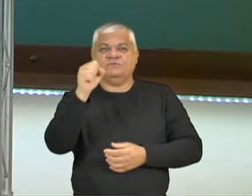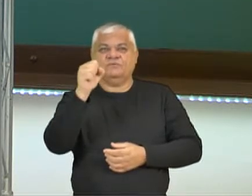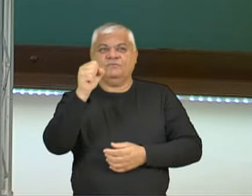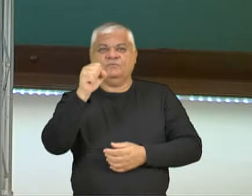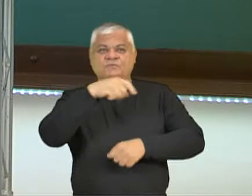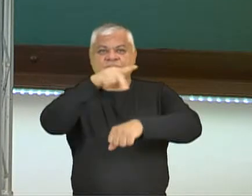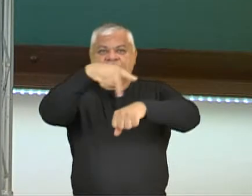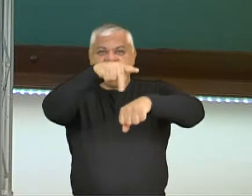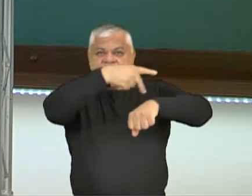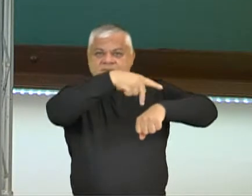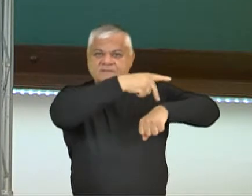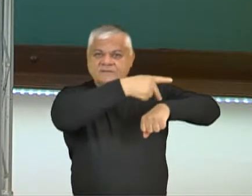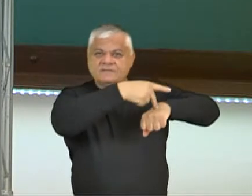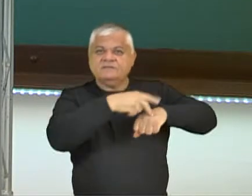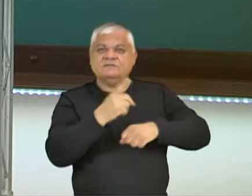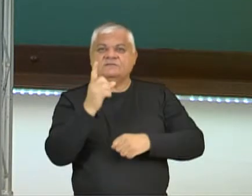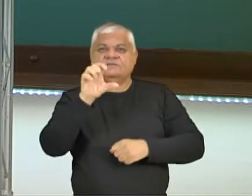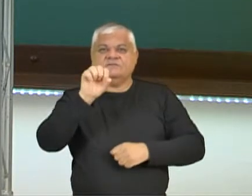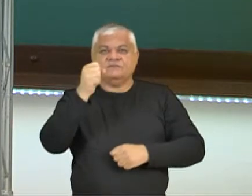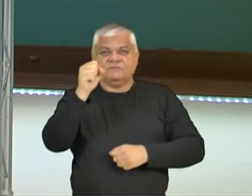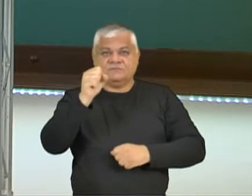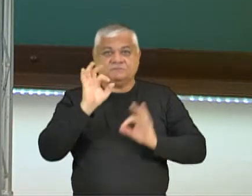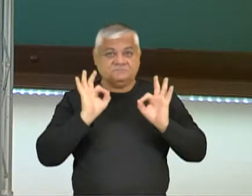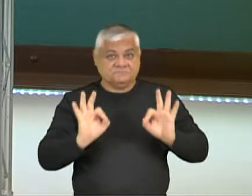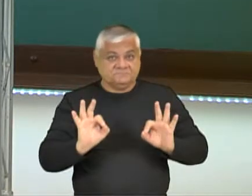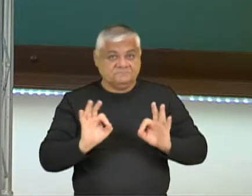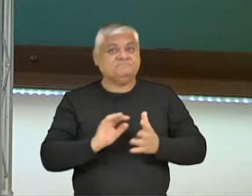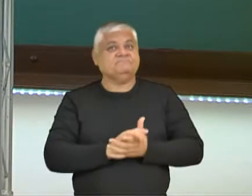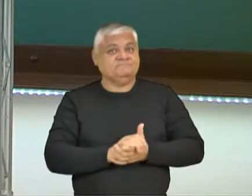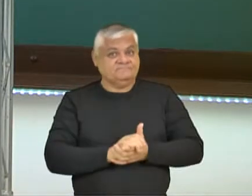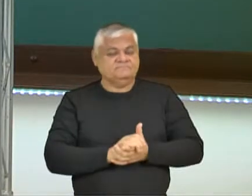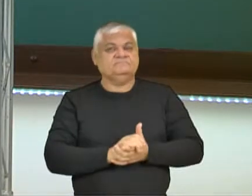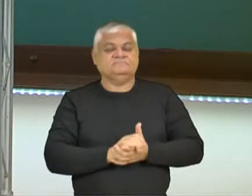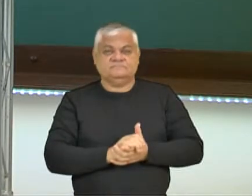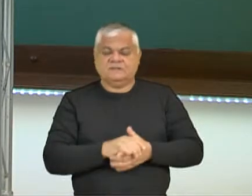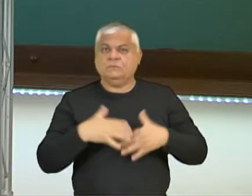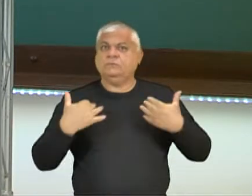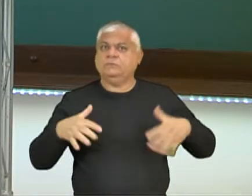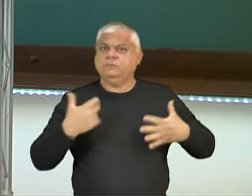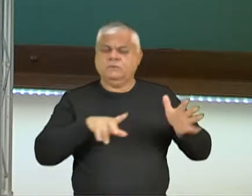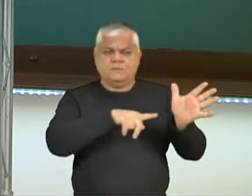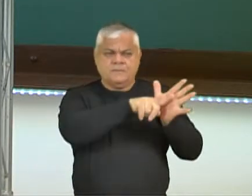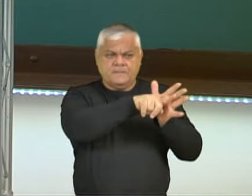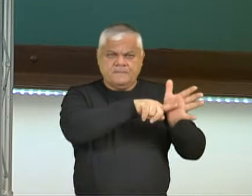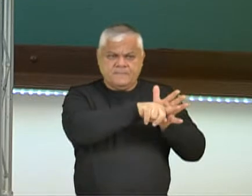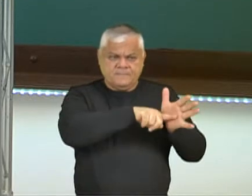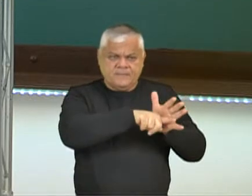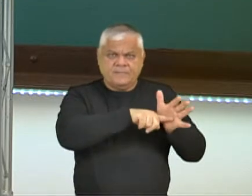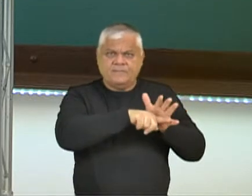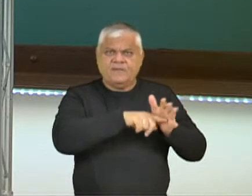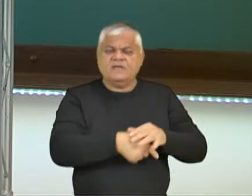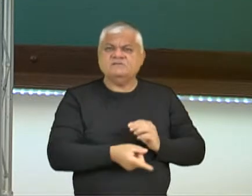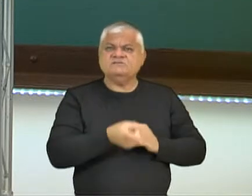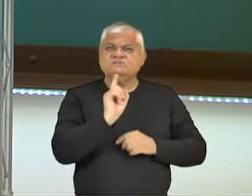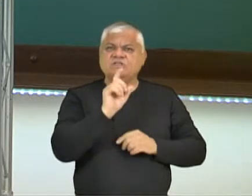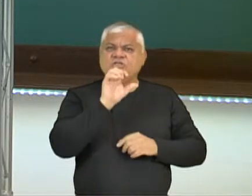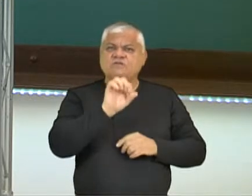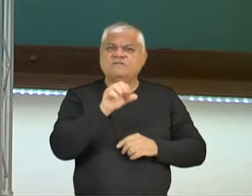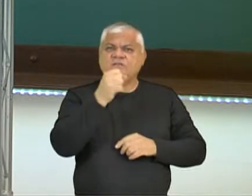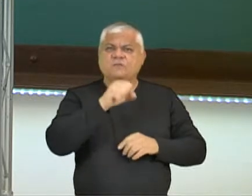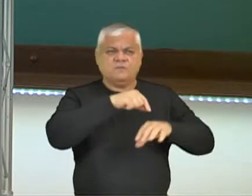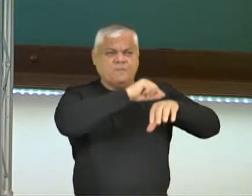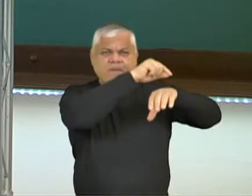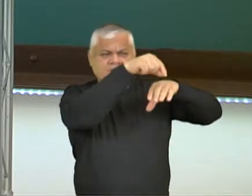198 países pesquisados, ok? Então, uma galera aí foi pesquisada e nós temos esse total que foi